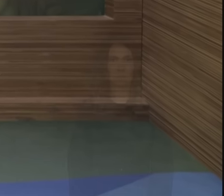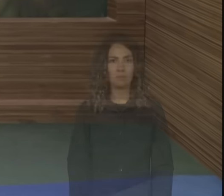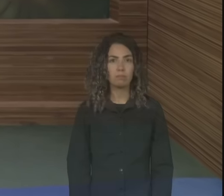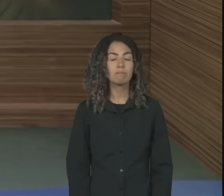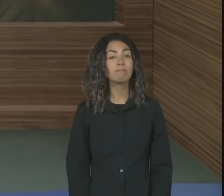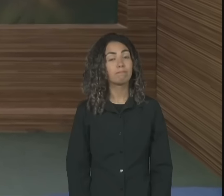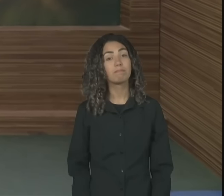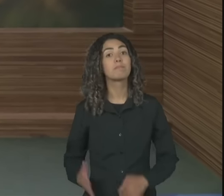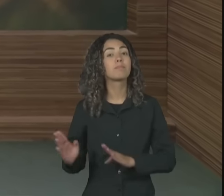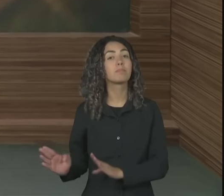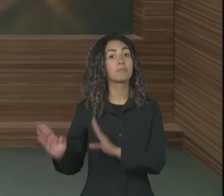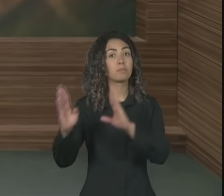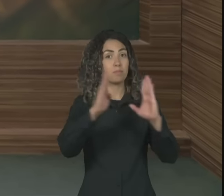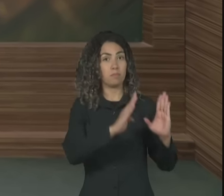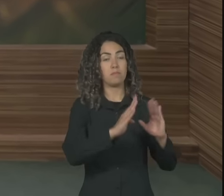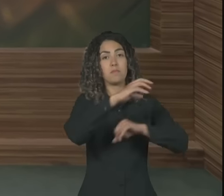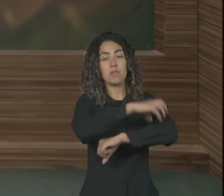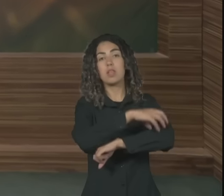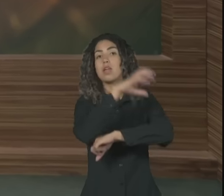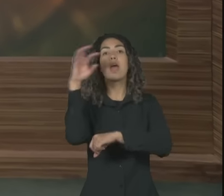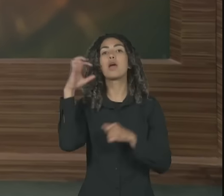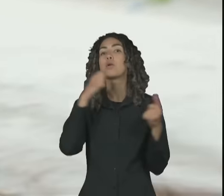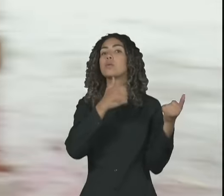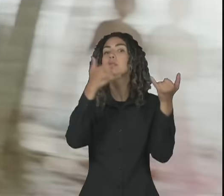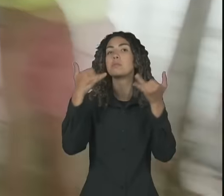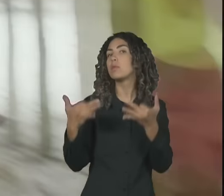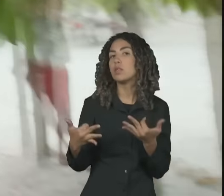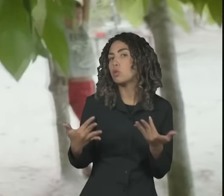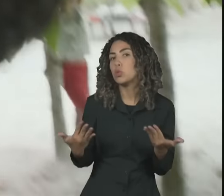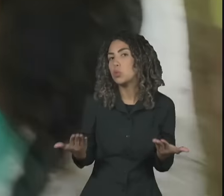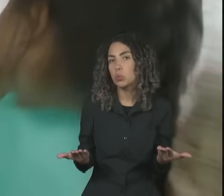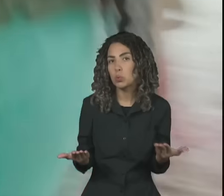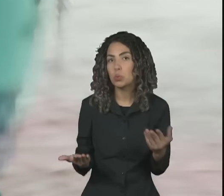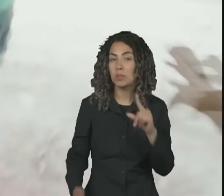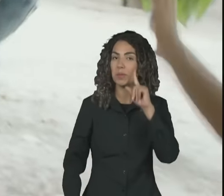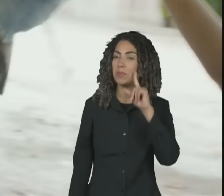Você acompanha logo mais aqui no Repórter Eco.